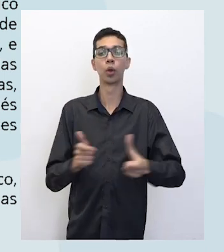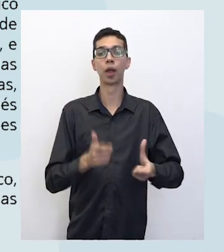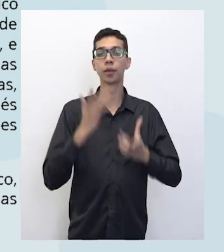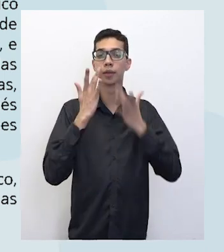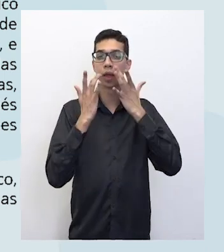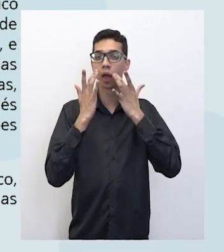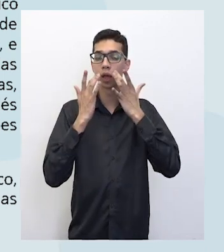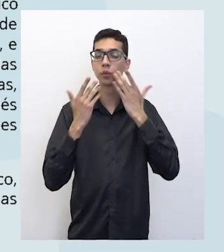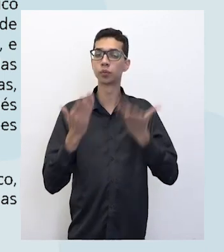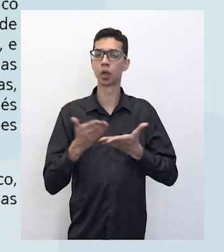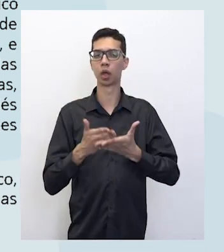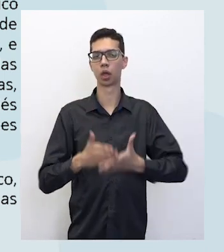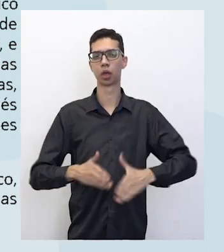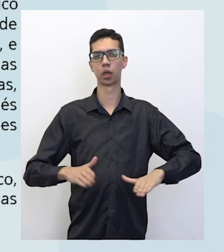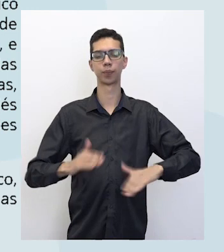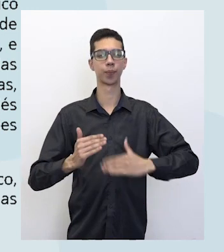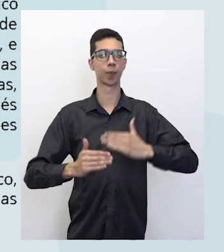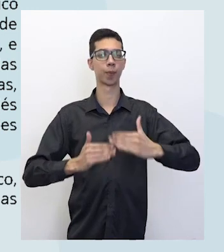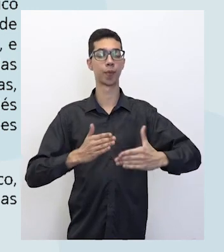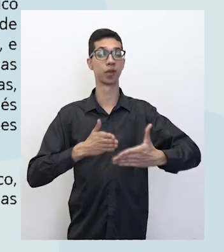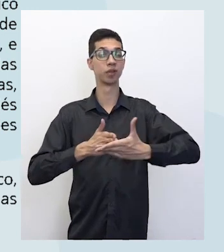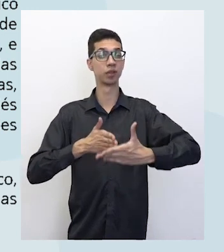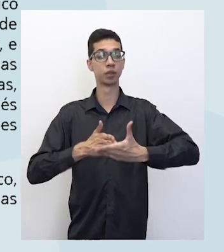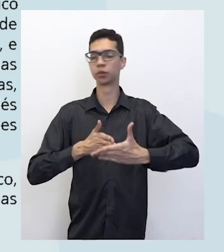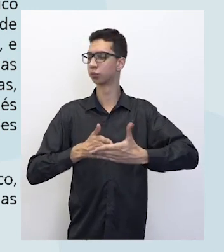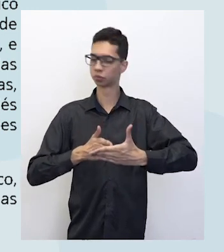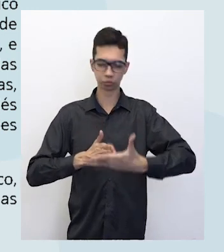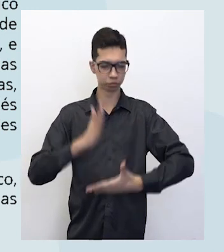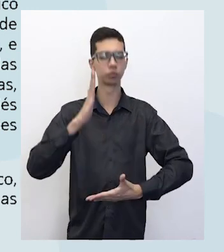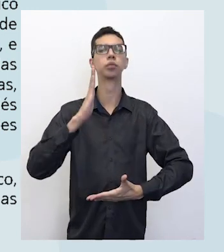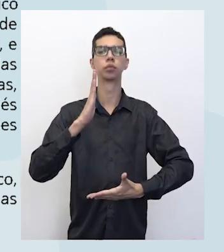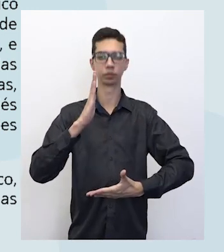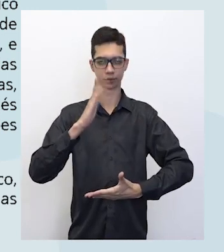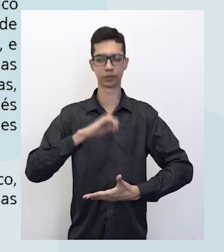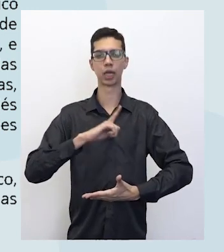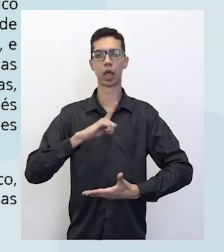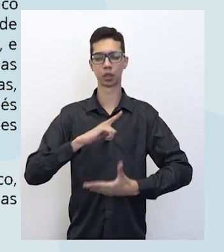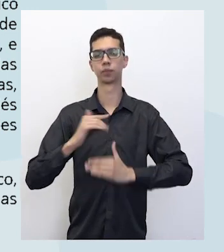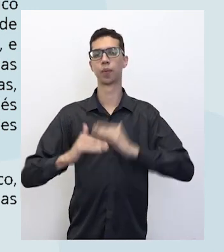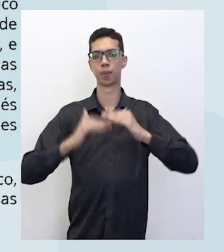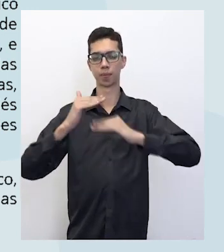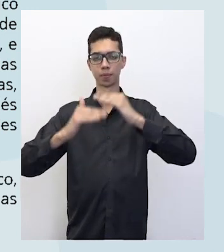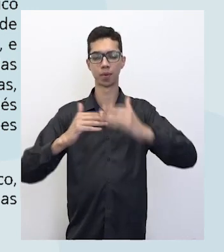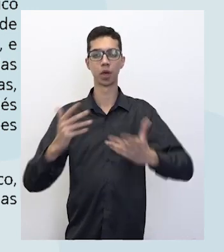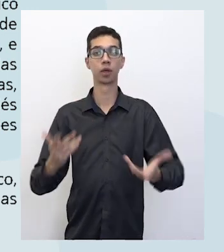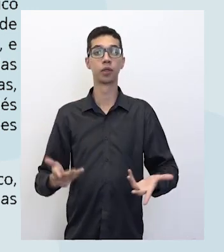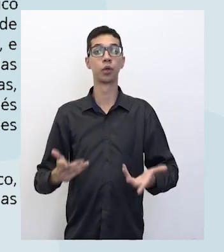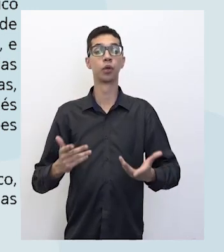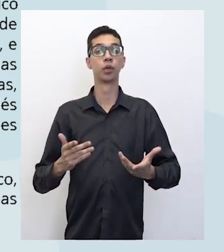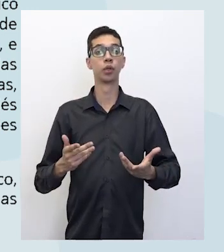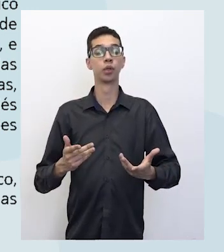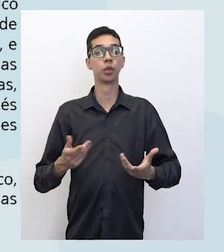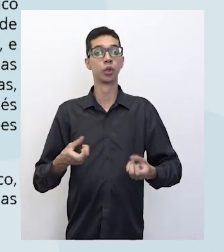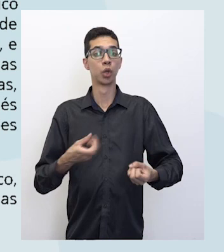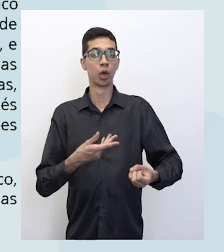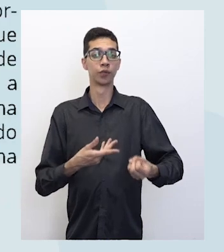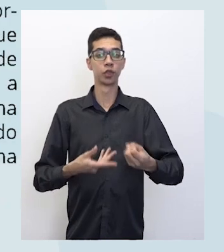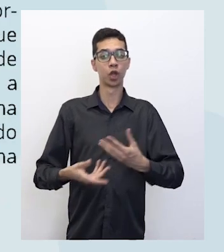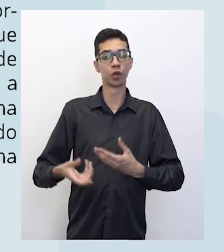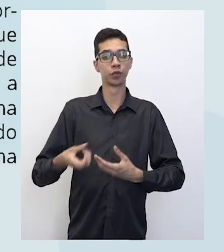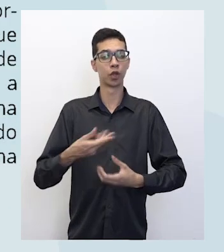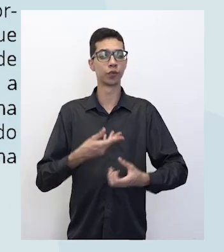poucos, né, vai tendo essa ruptura, e esses novos elementos, essas novas ações, elas começam a inserir-se,